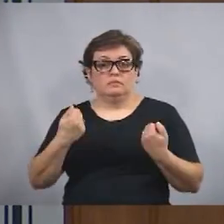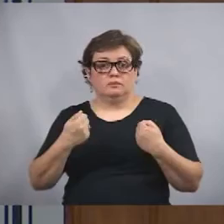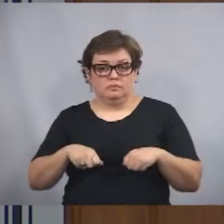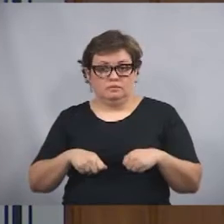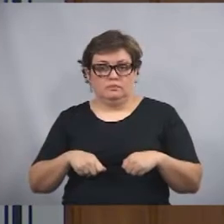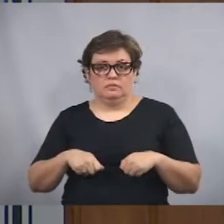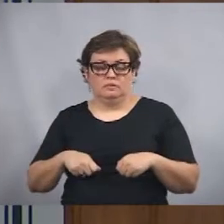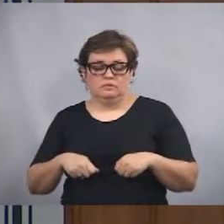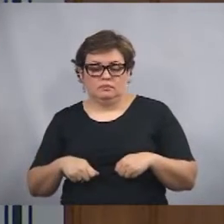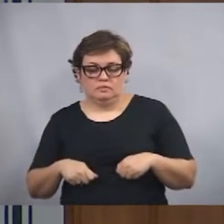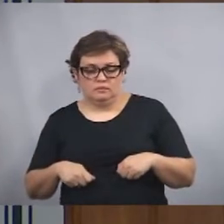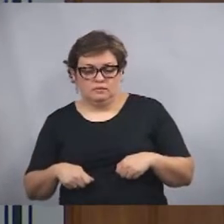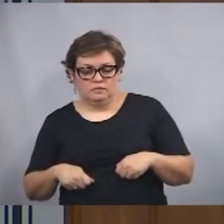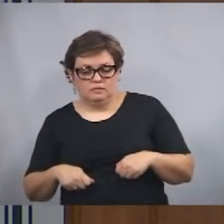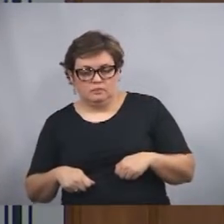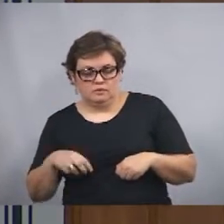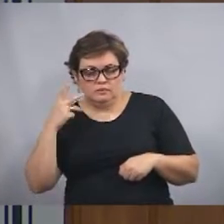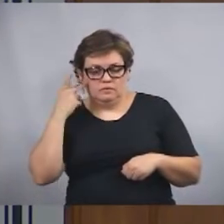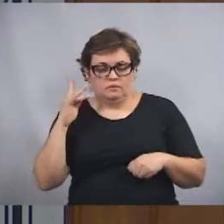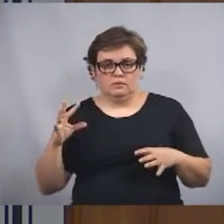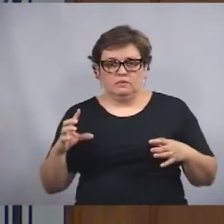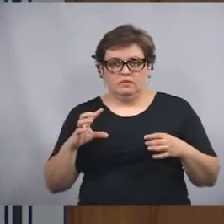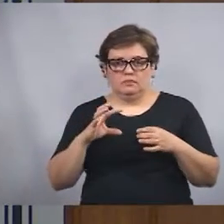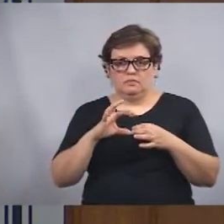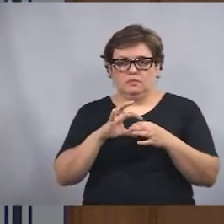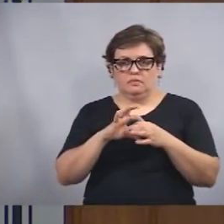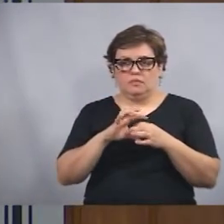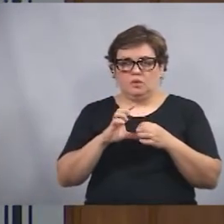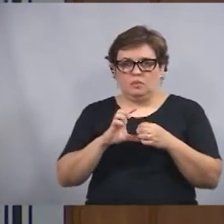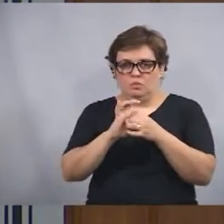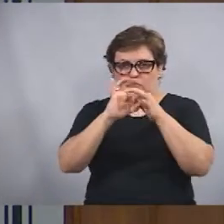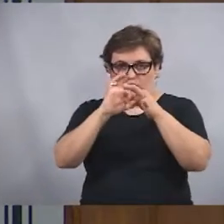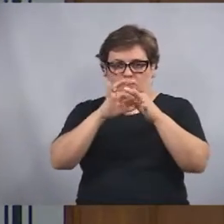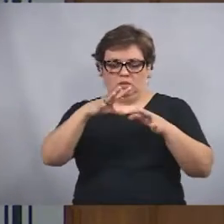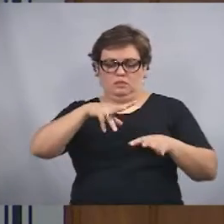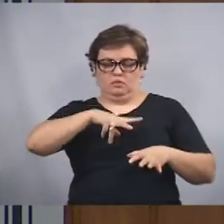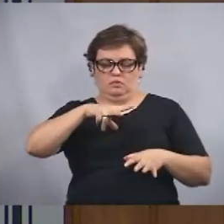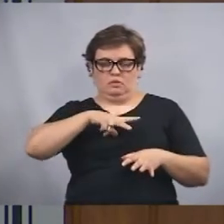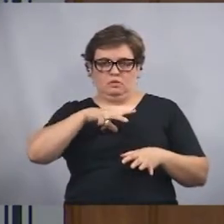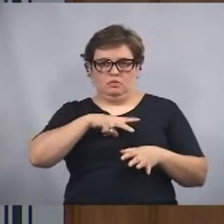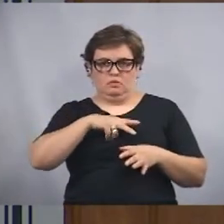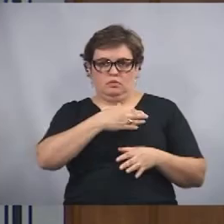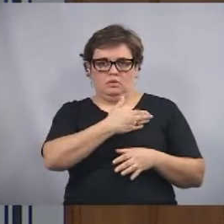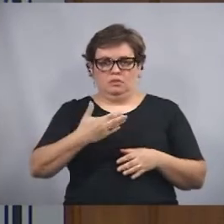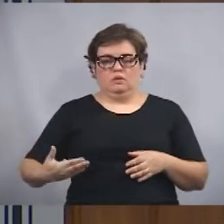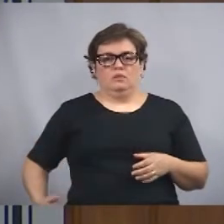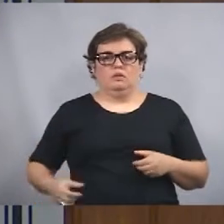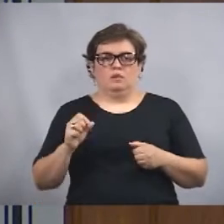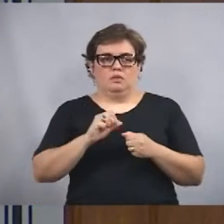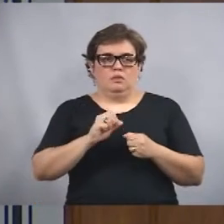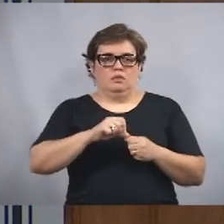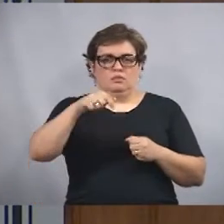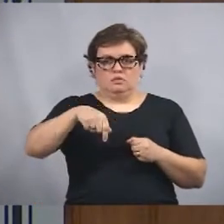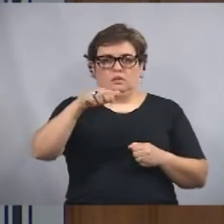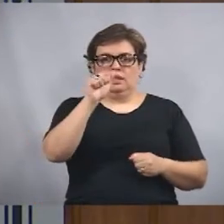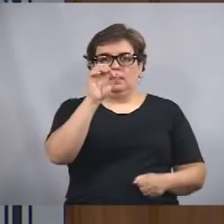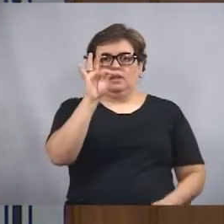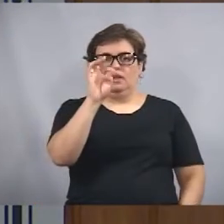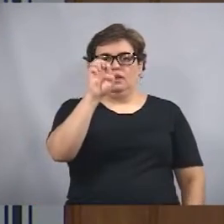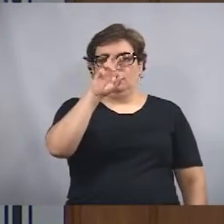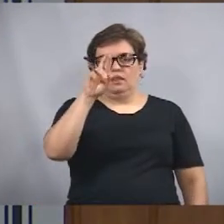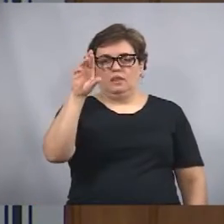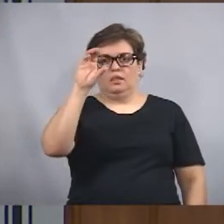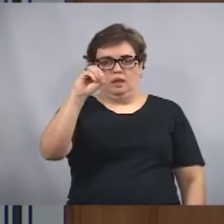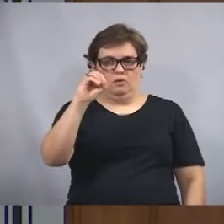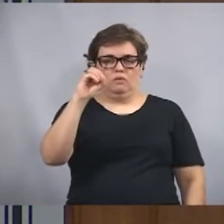capaz de através de uma parceria público-privada poder perfeitamente fazer aqui Um aterro que dê